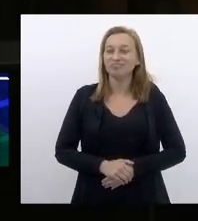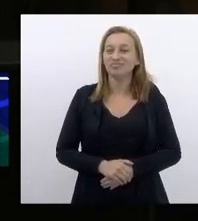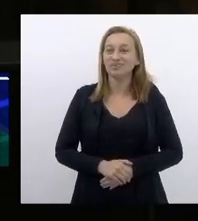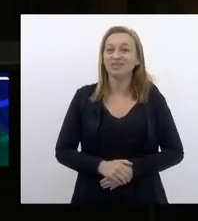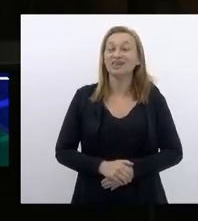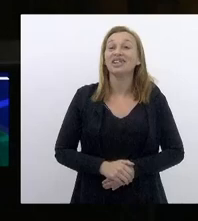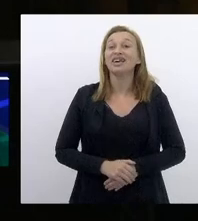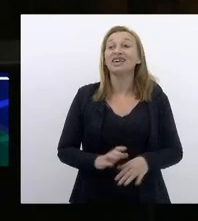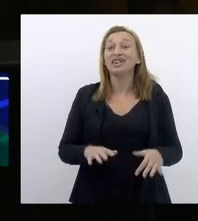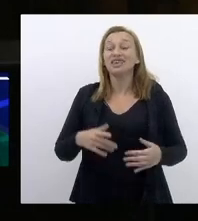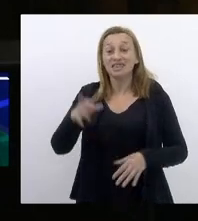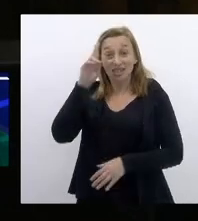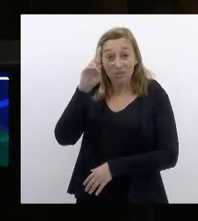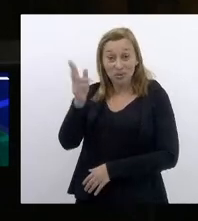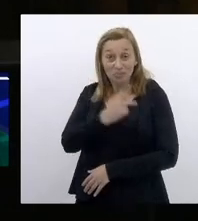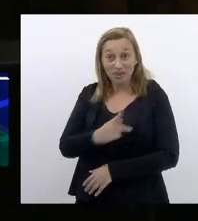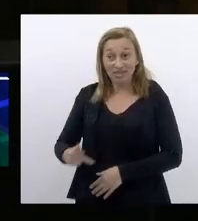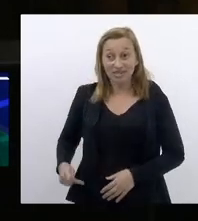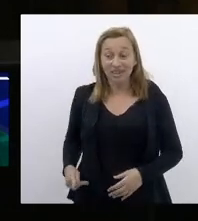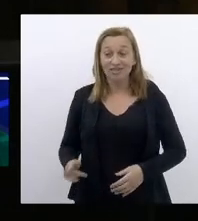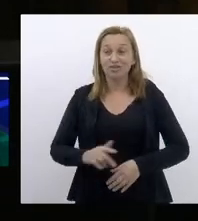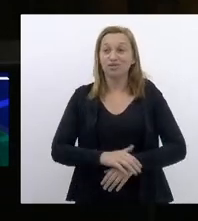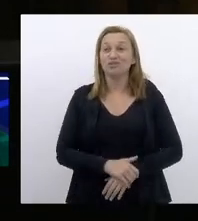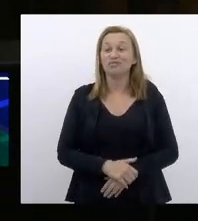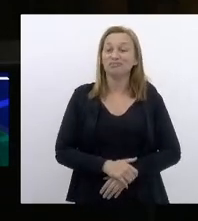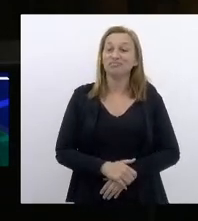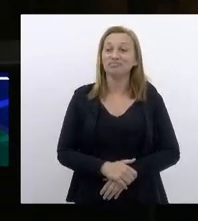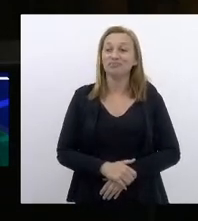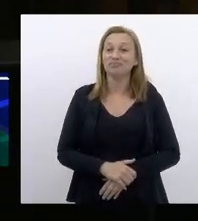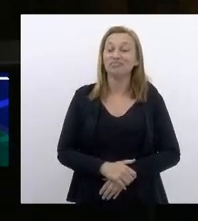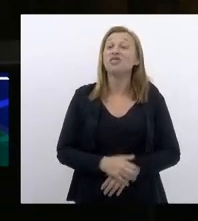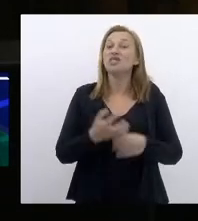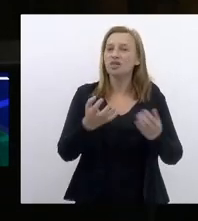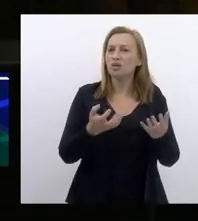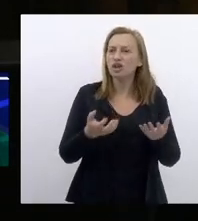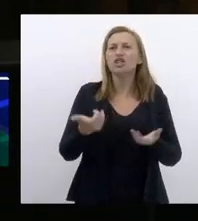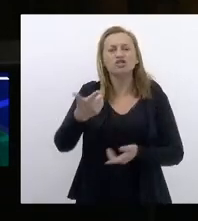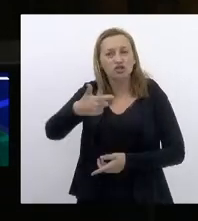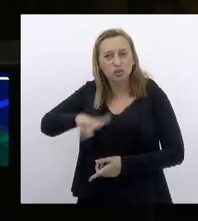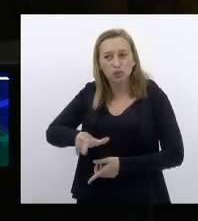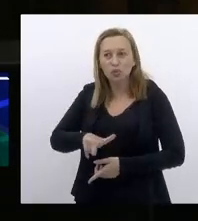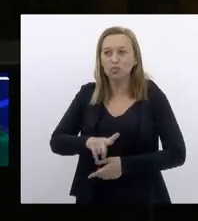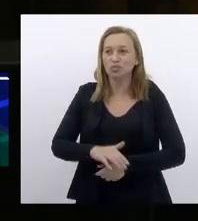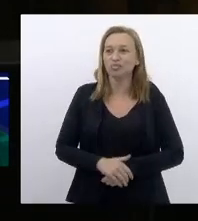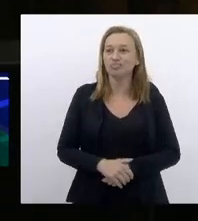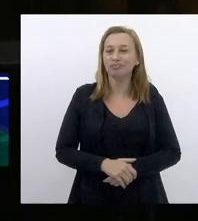aí, senhora presidente Tia Ju, eu queria novamente,